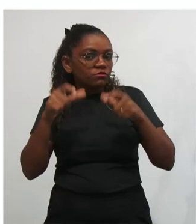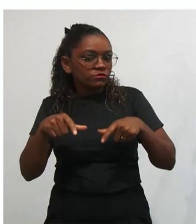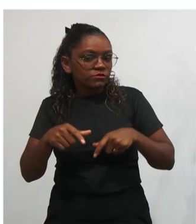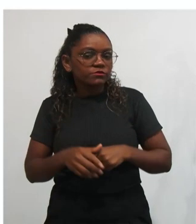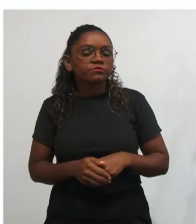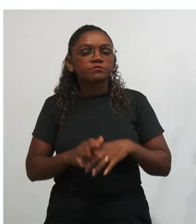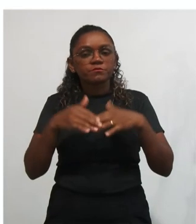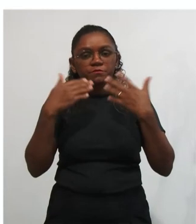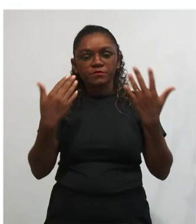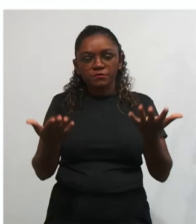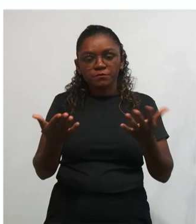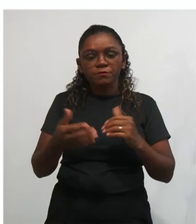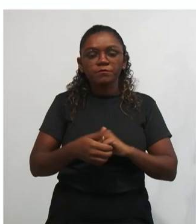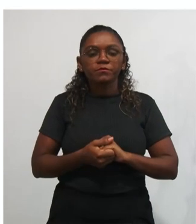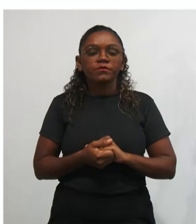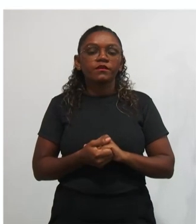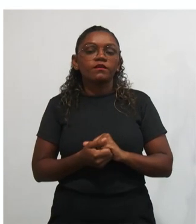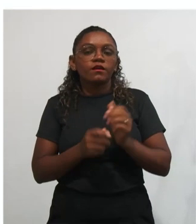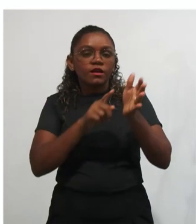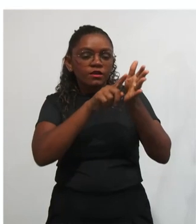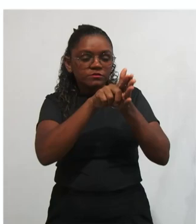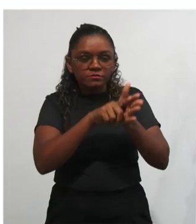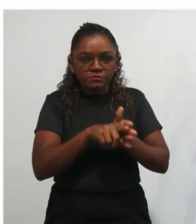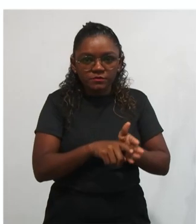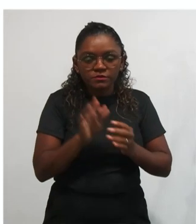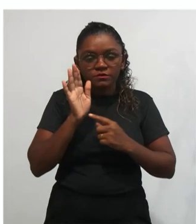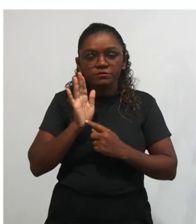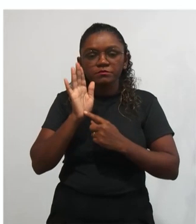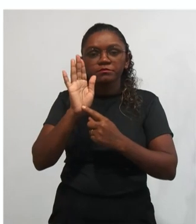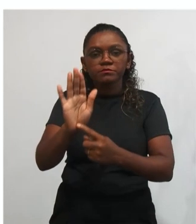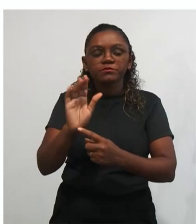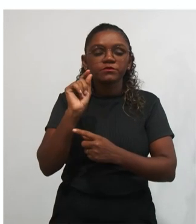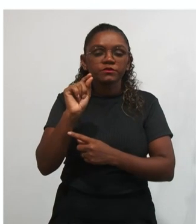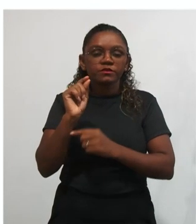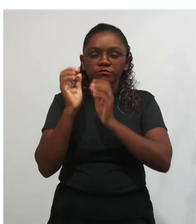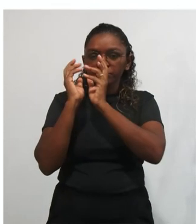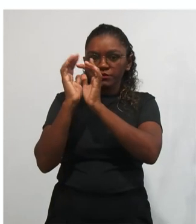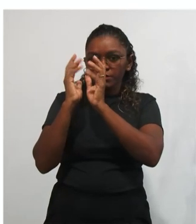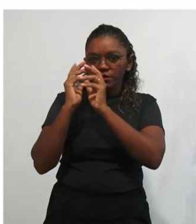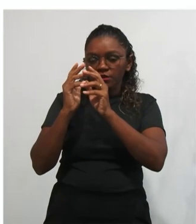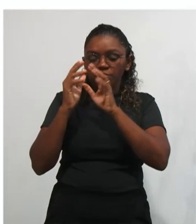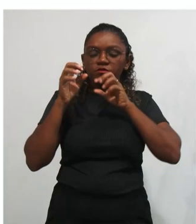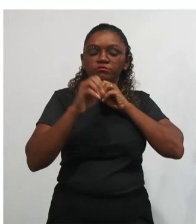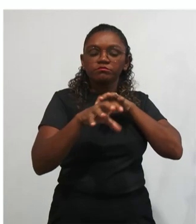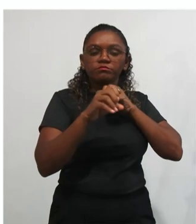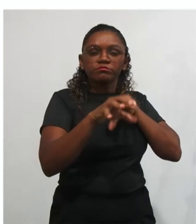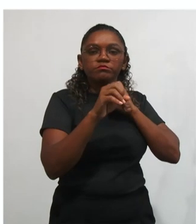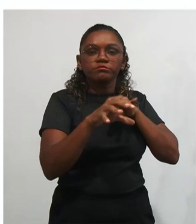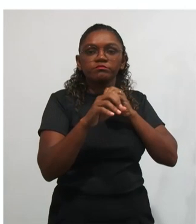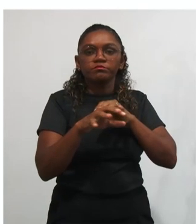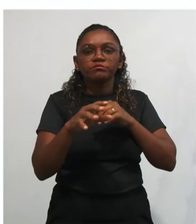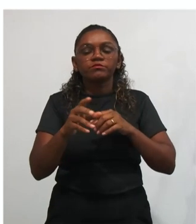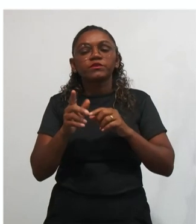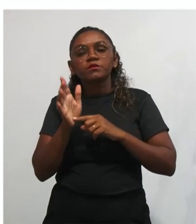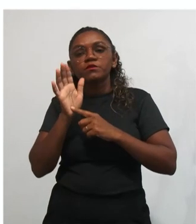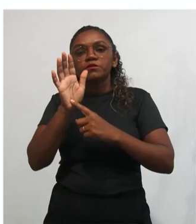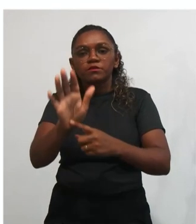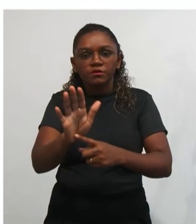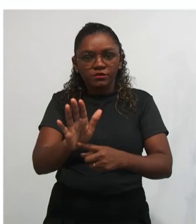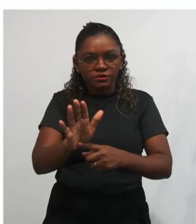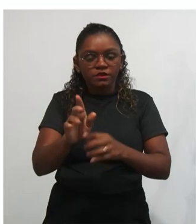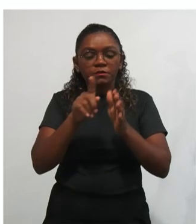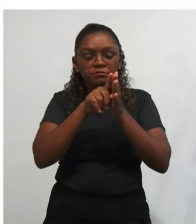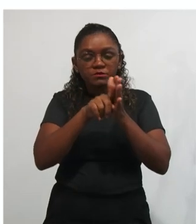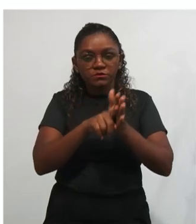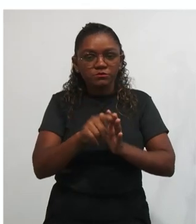pesquisas de Adélia faia ela sobre neuroeducação ela nos indica que as últimas pesquisas